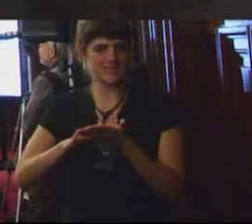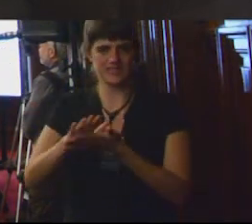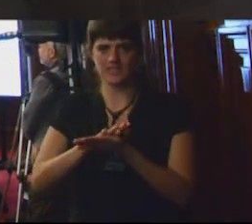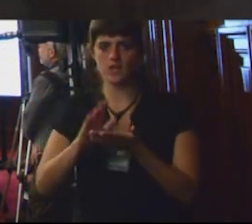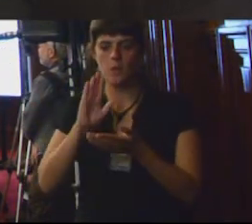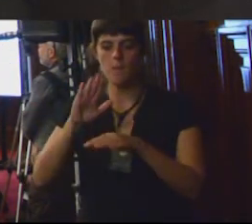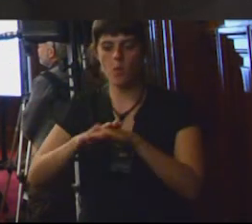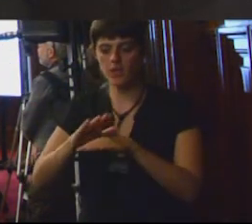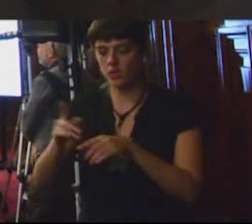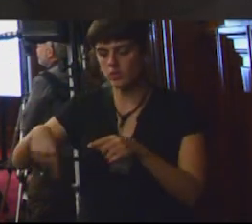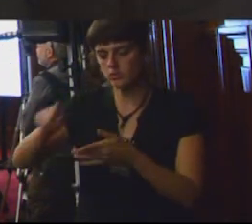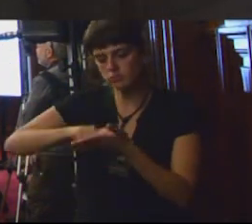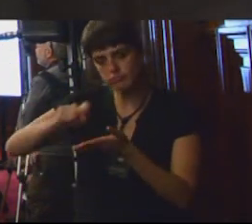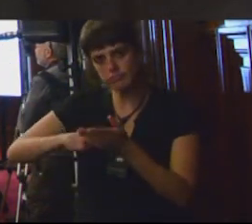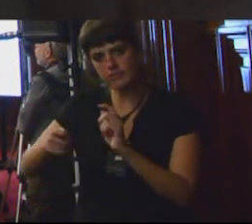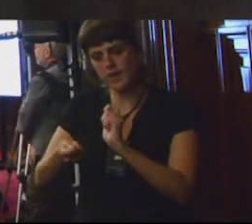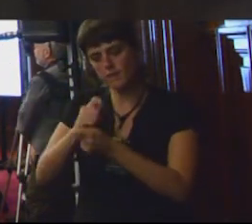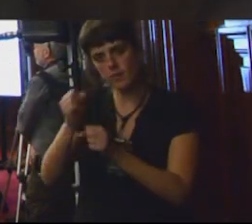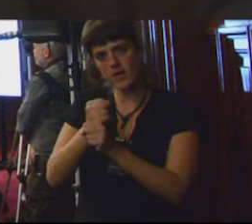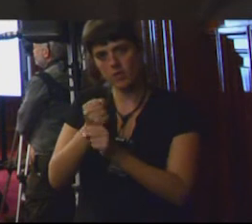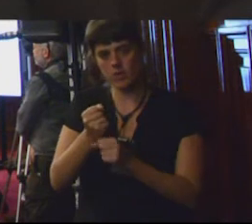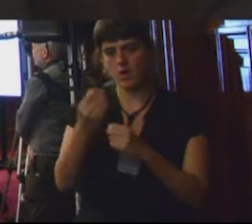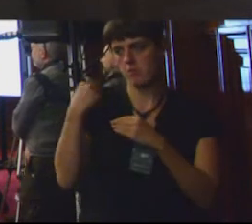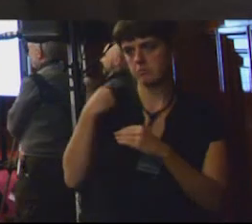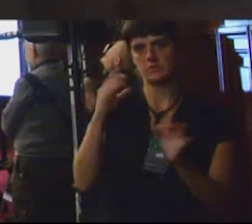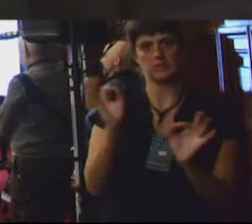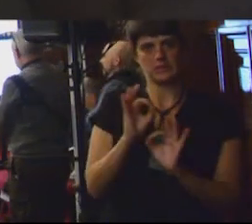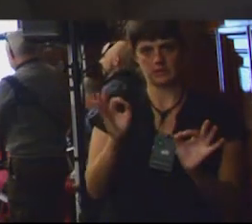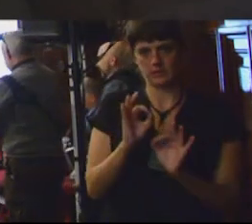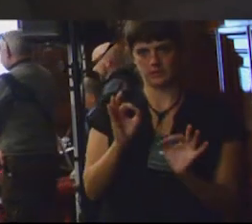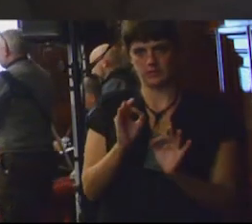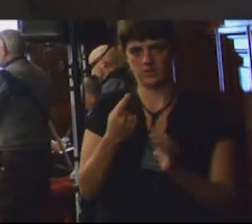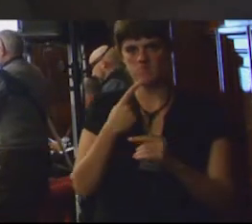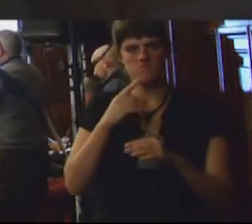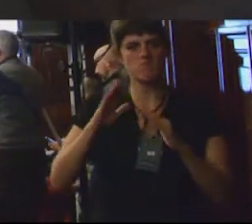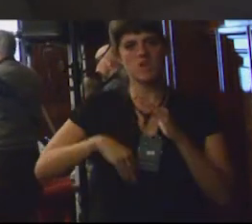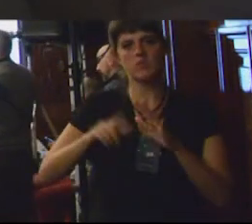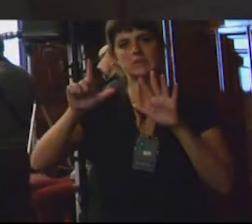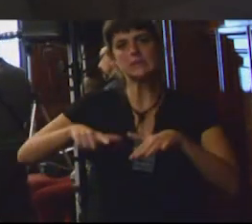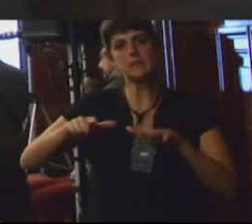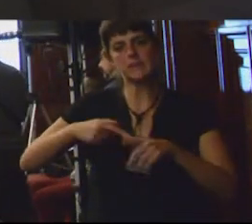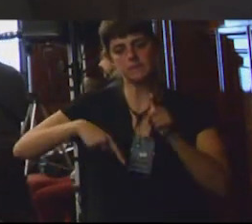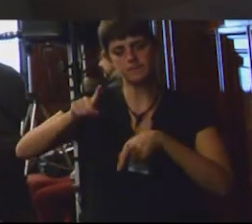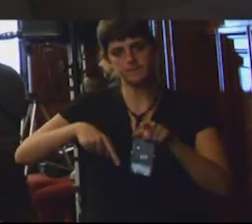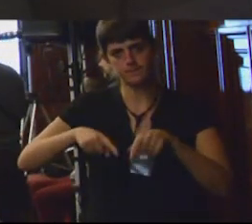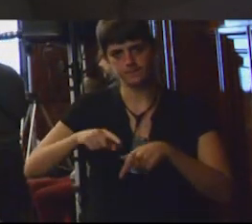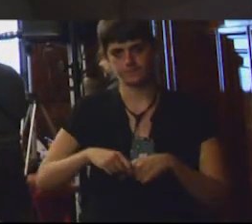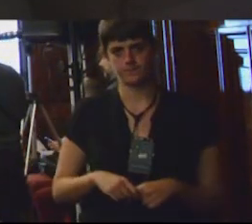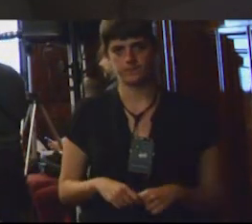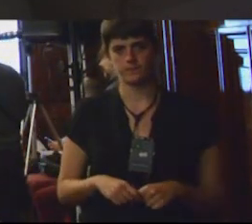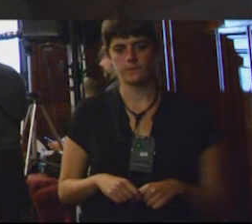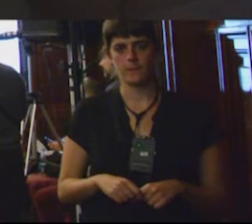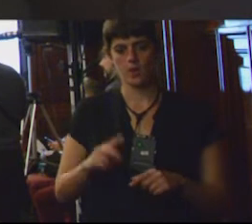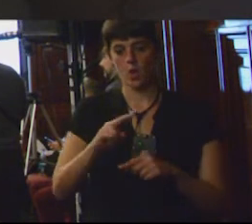da reforma, tocada rapidamente em menos de sete meses de tramitação. Quanto aos magistrados,